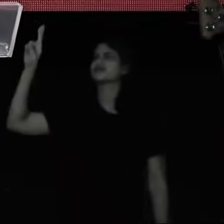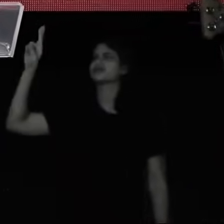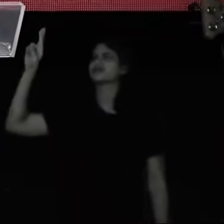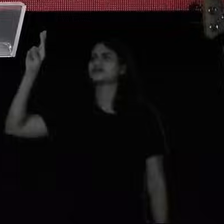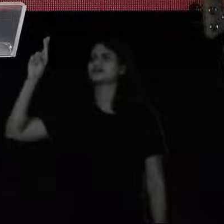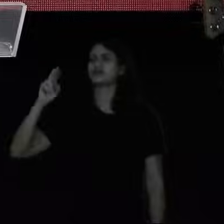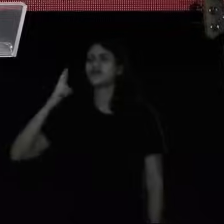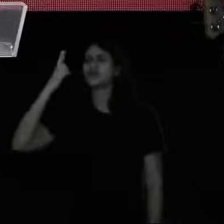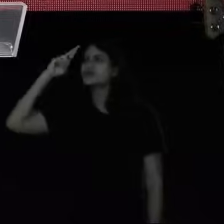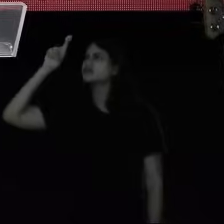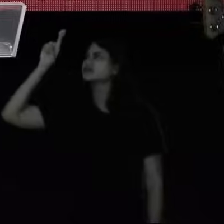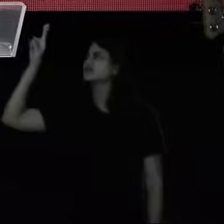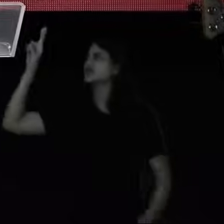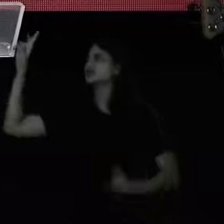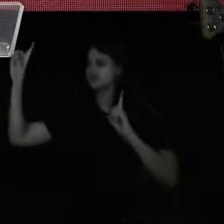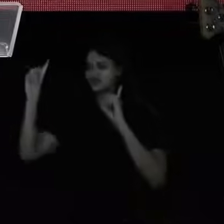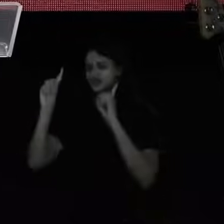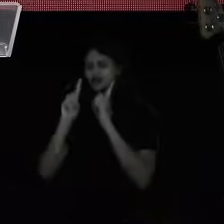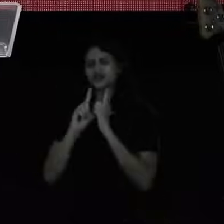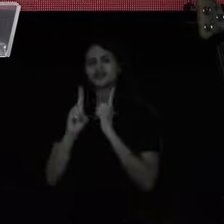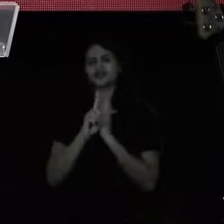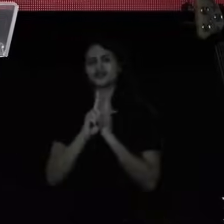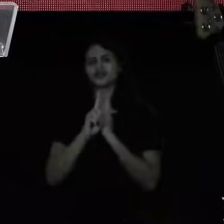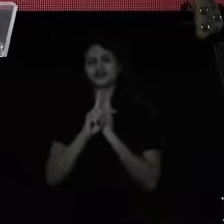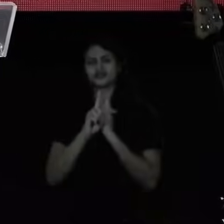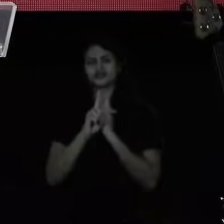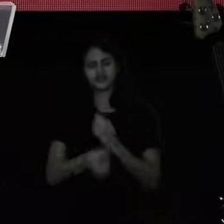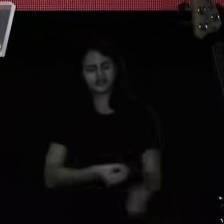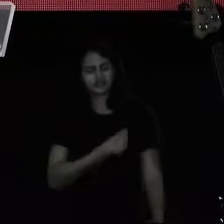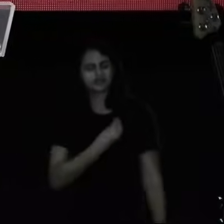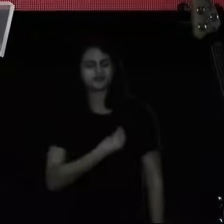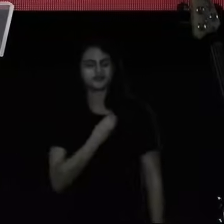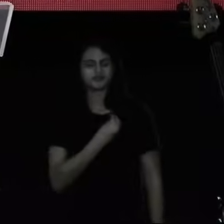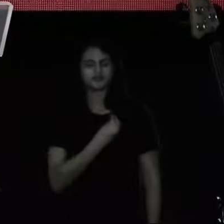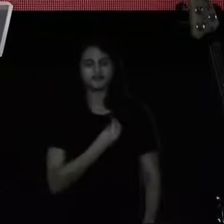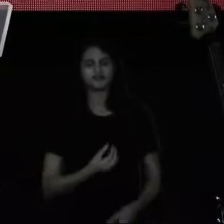do Senhor sobre a vida dele.